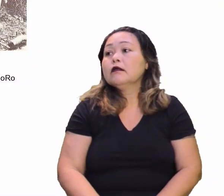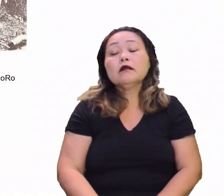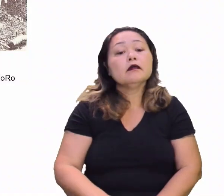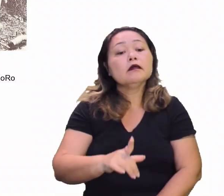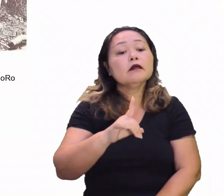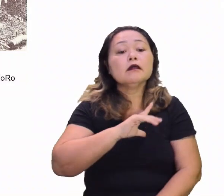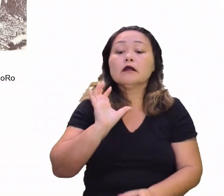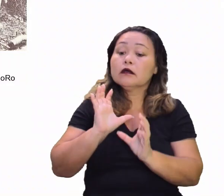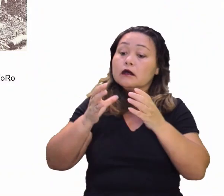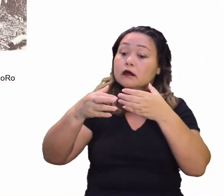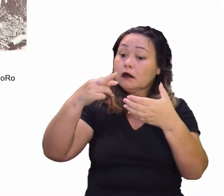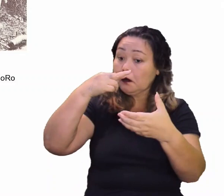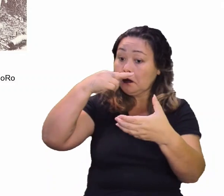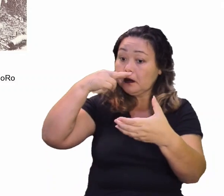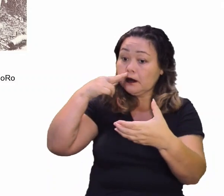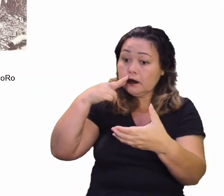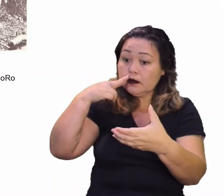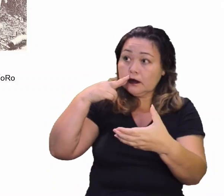Teve a Comissão